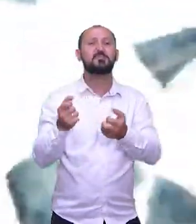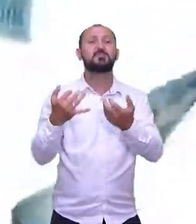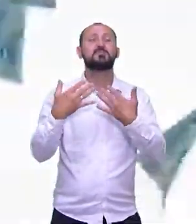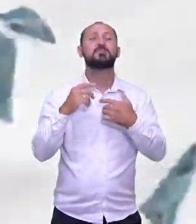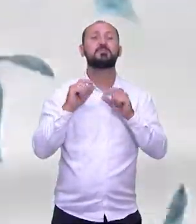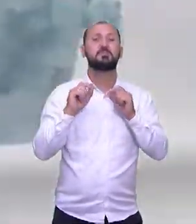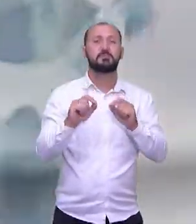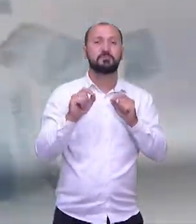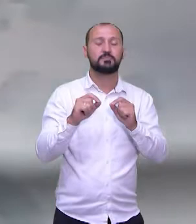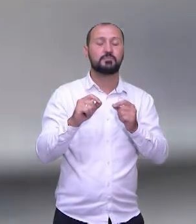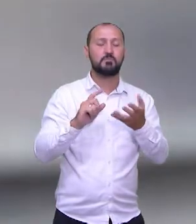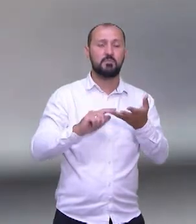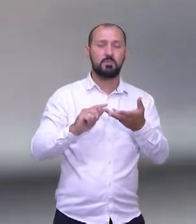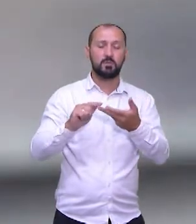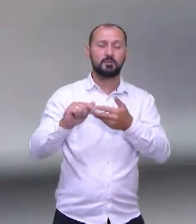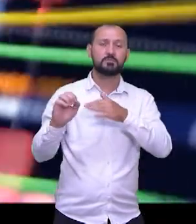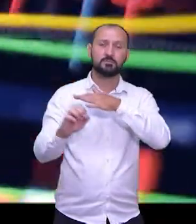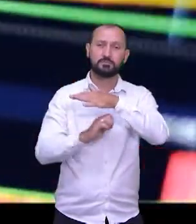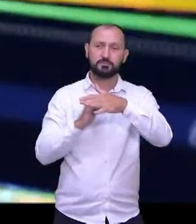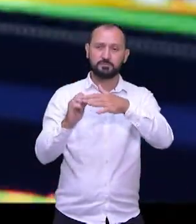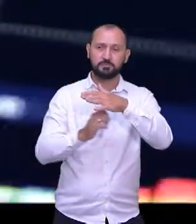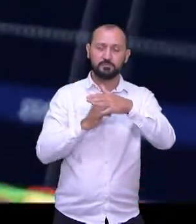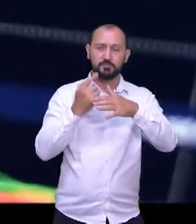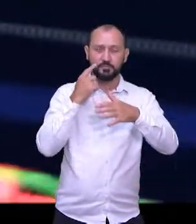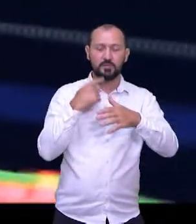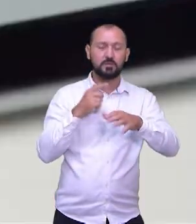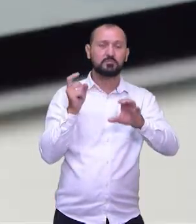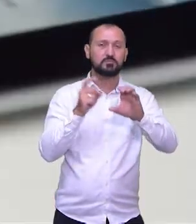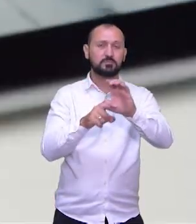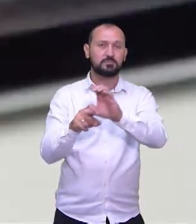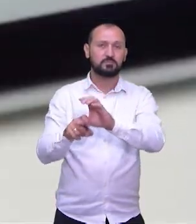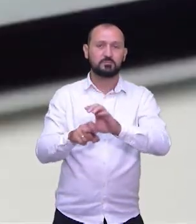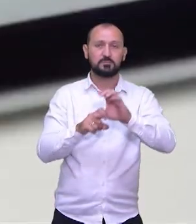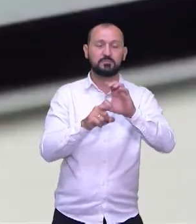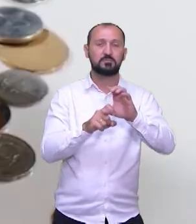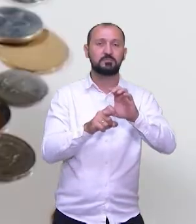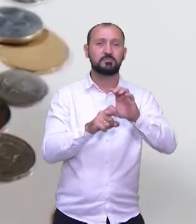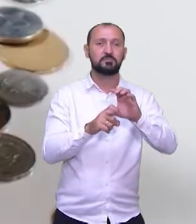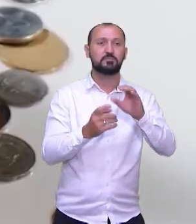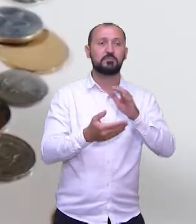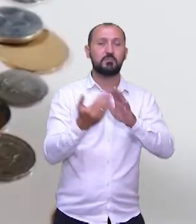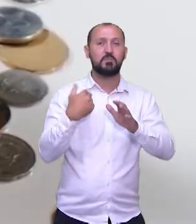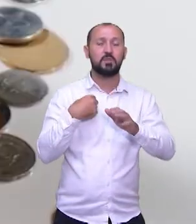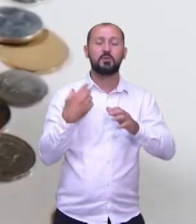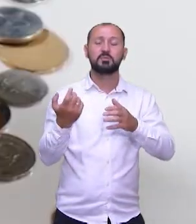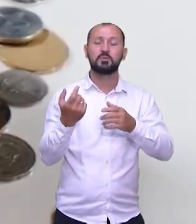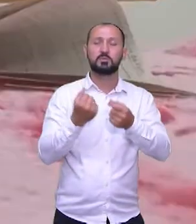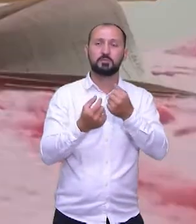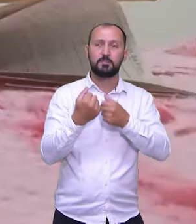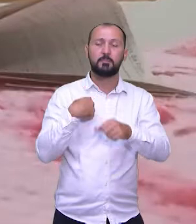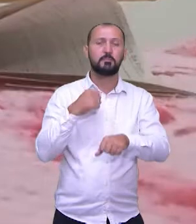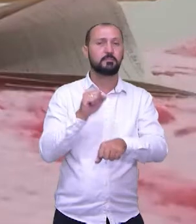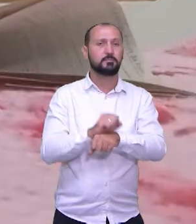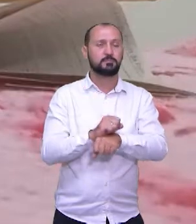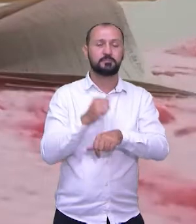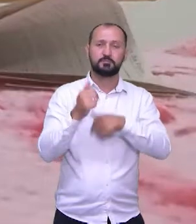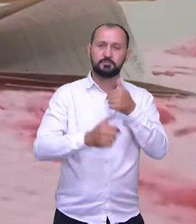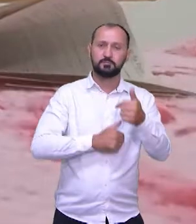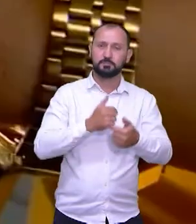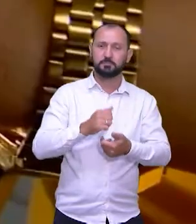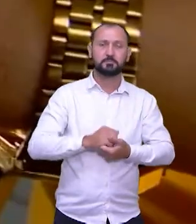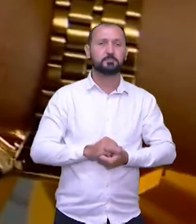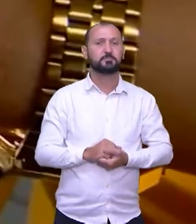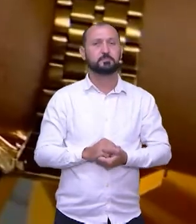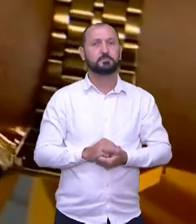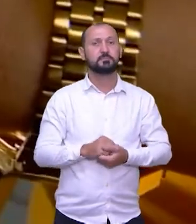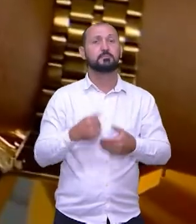isso fala para a gente? Todos esses empresários que estão por trás dessa dívida estão fora da nossa economia. Pararam de